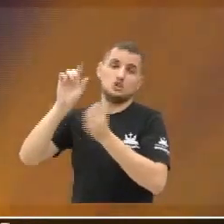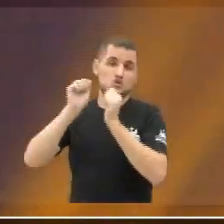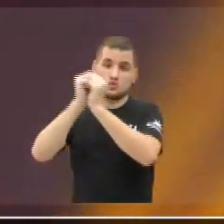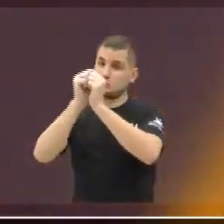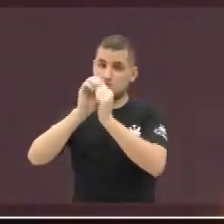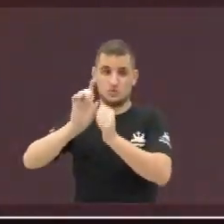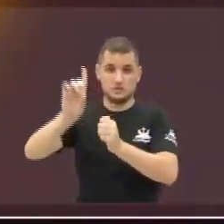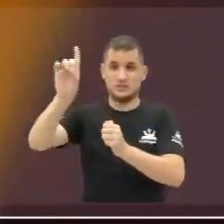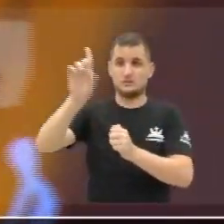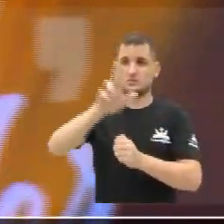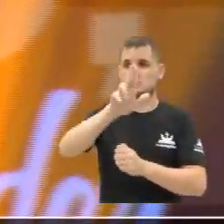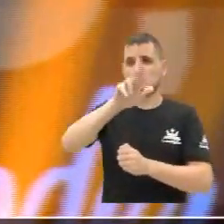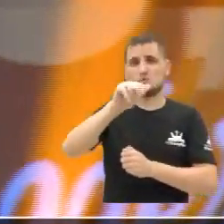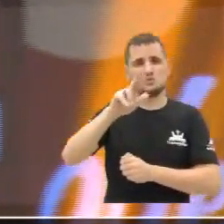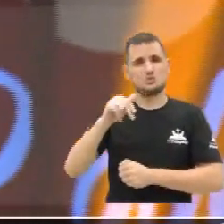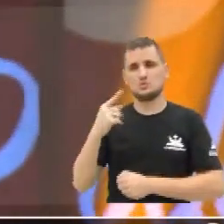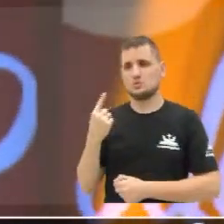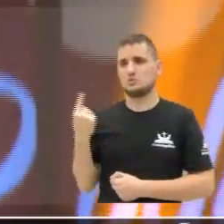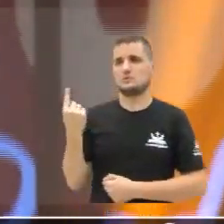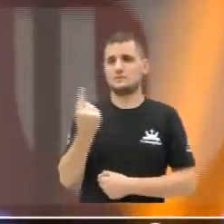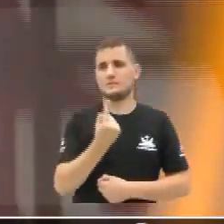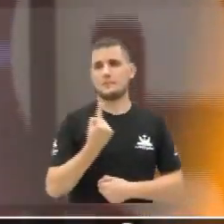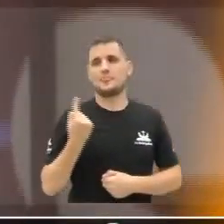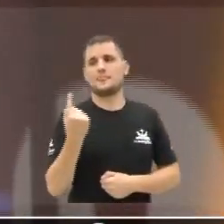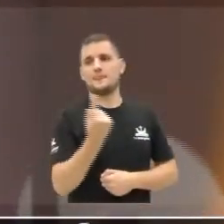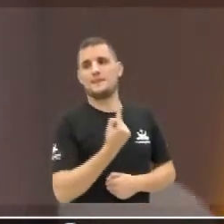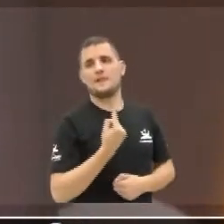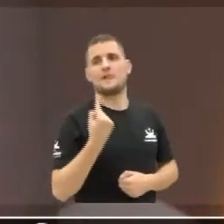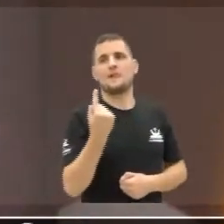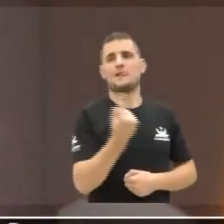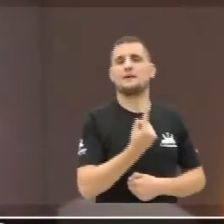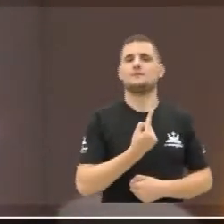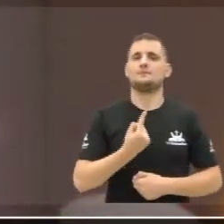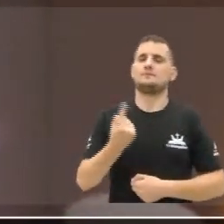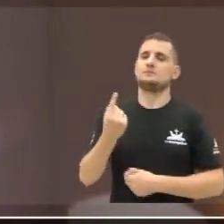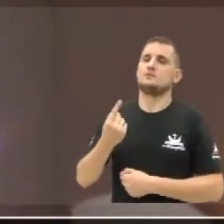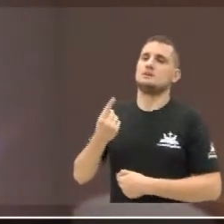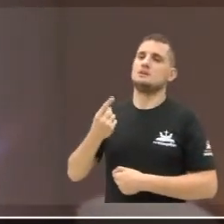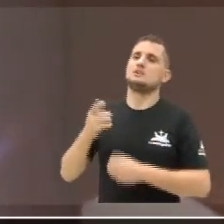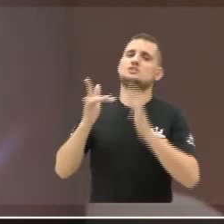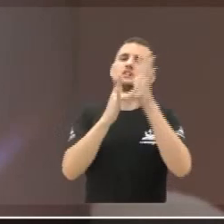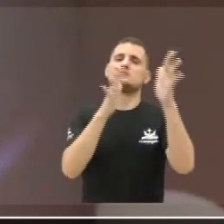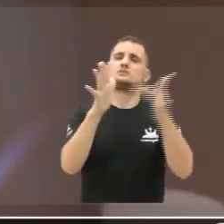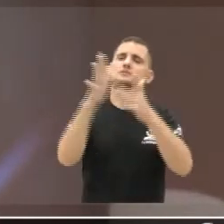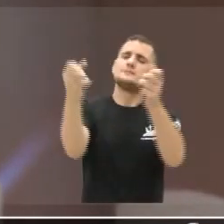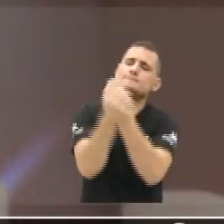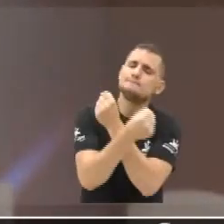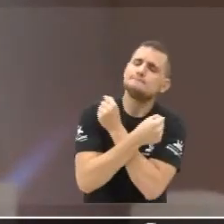Sozinho, vem me abraçar.